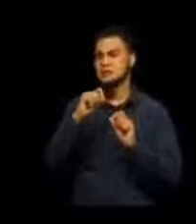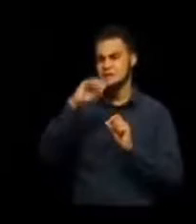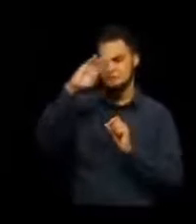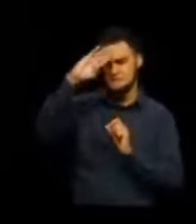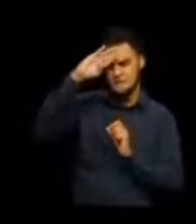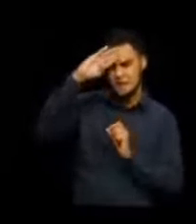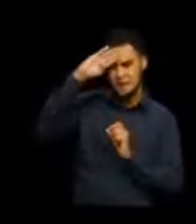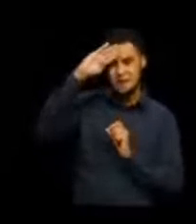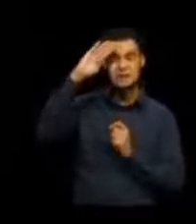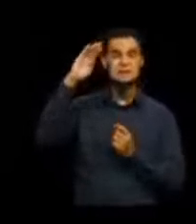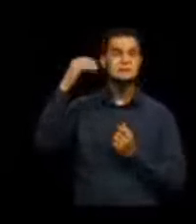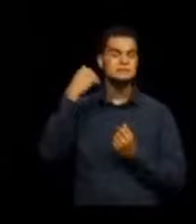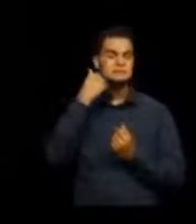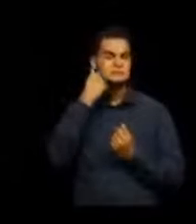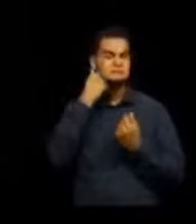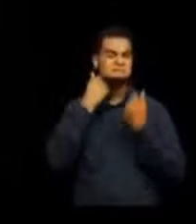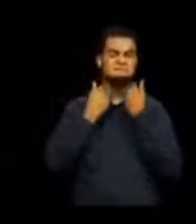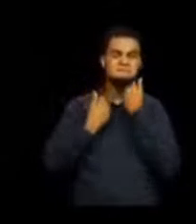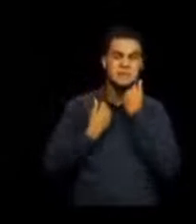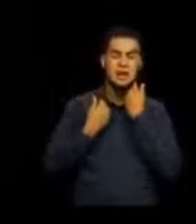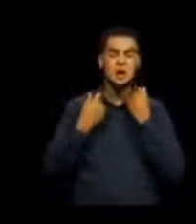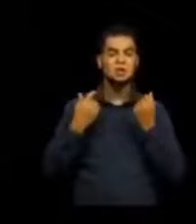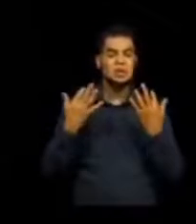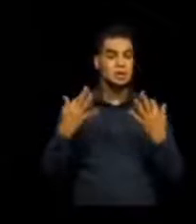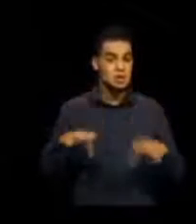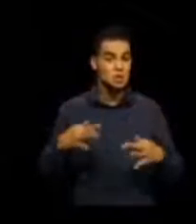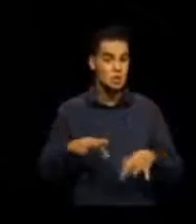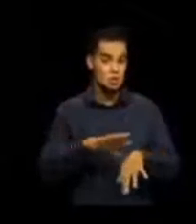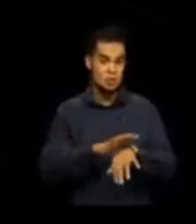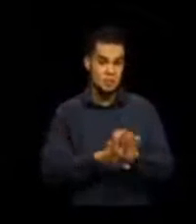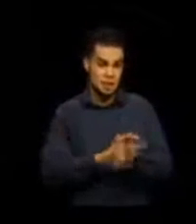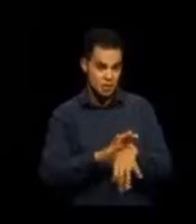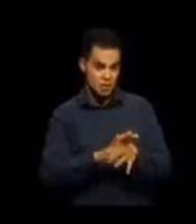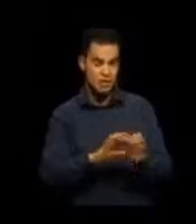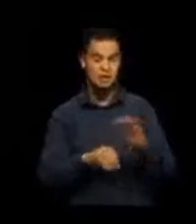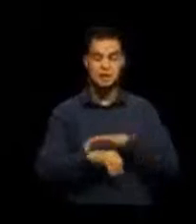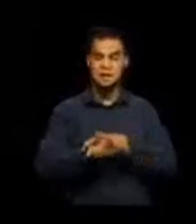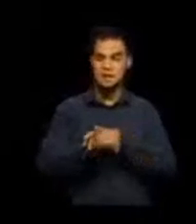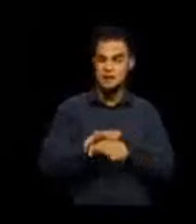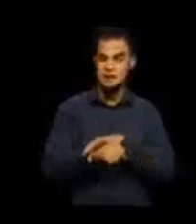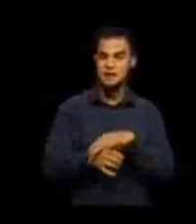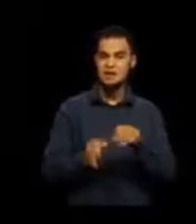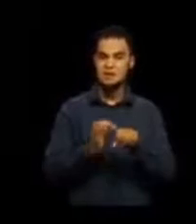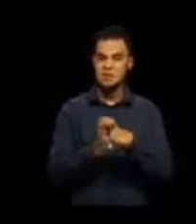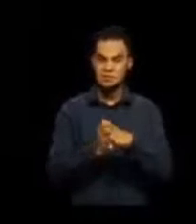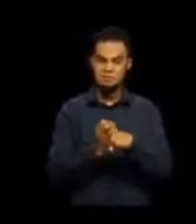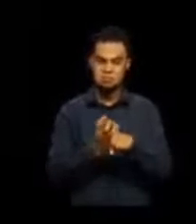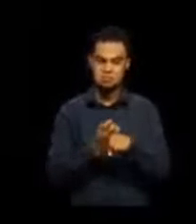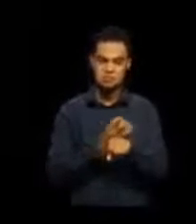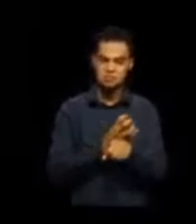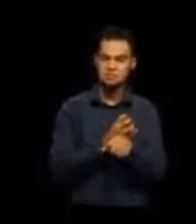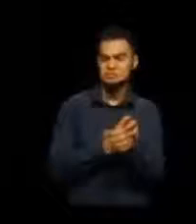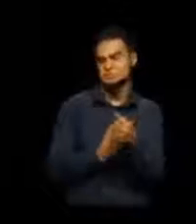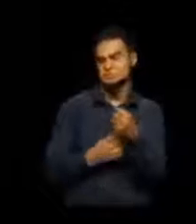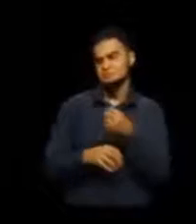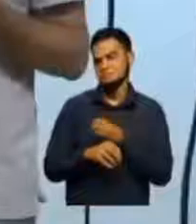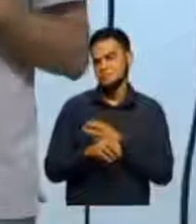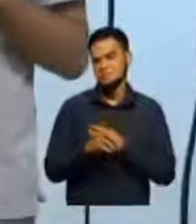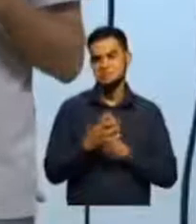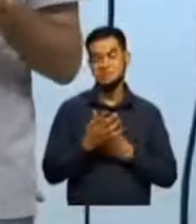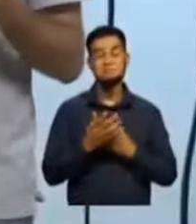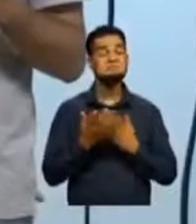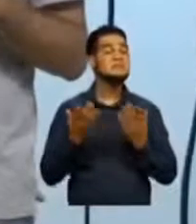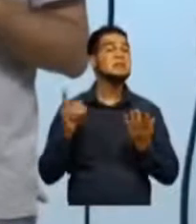no corpo, muscular, nas articulações, erupções cutâneas e a mialgia. O que